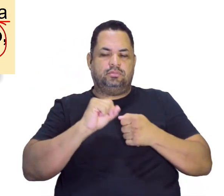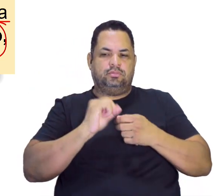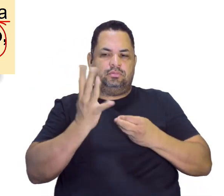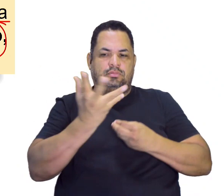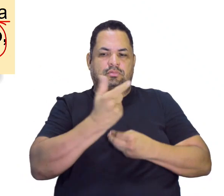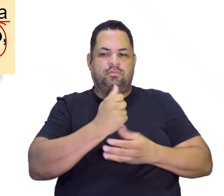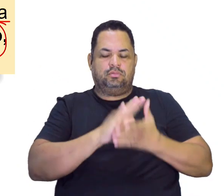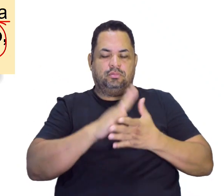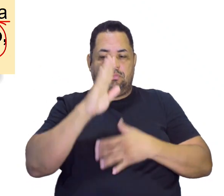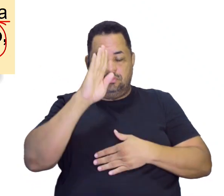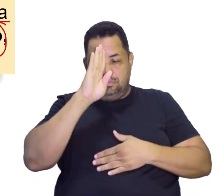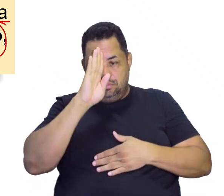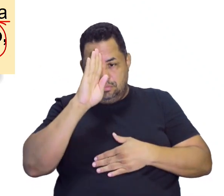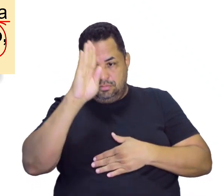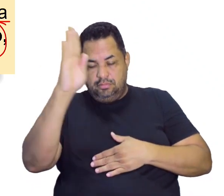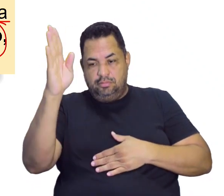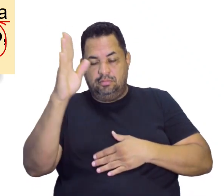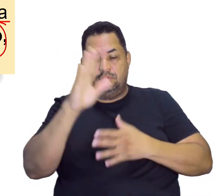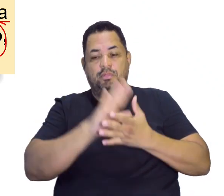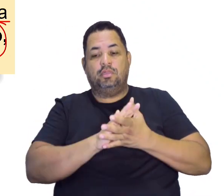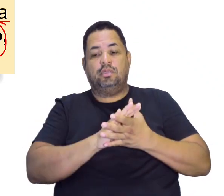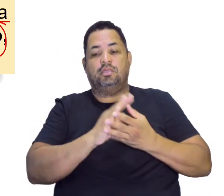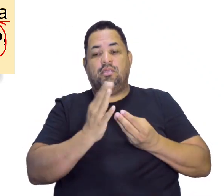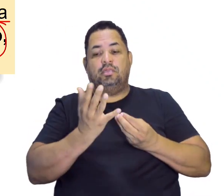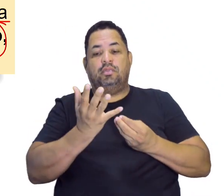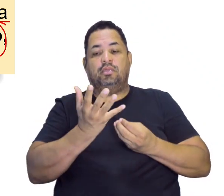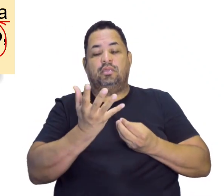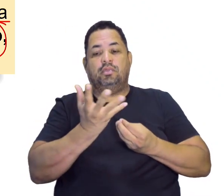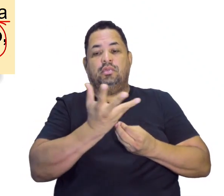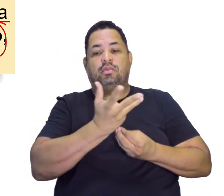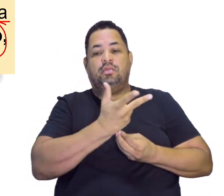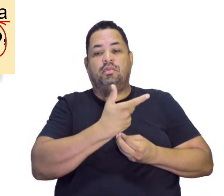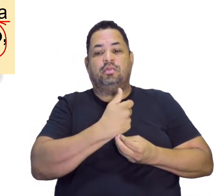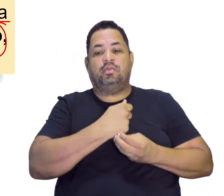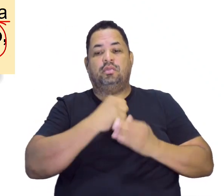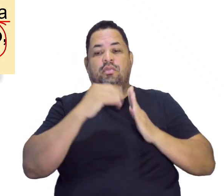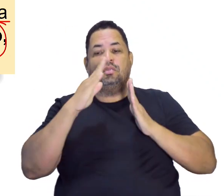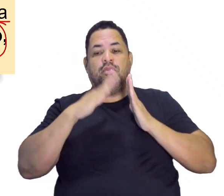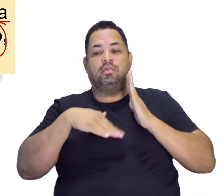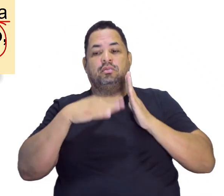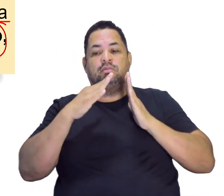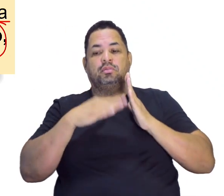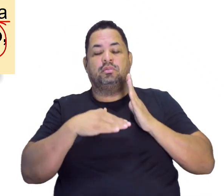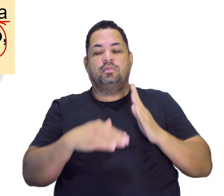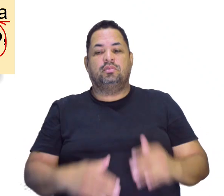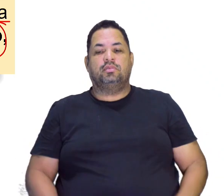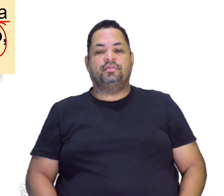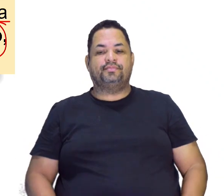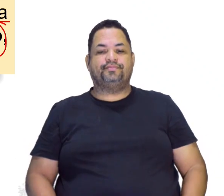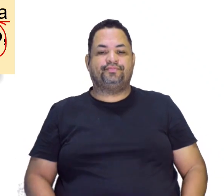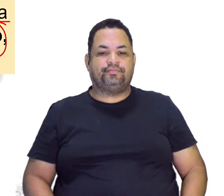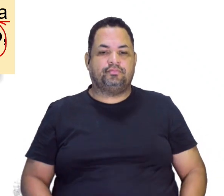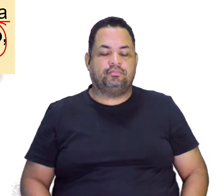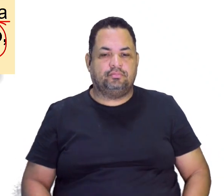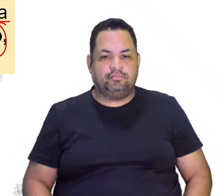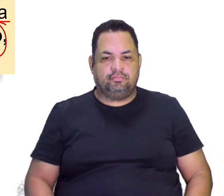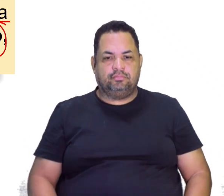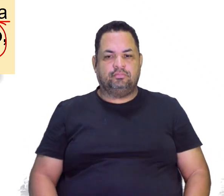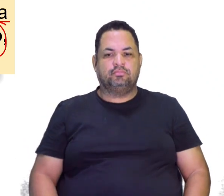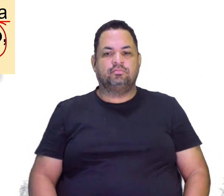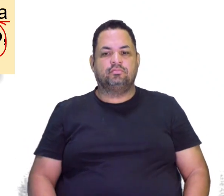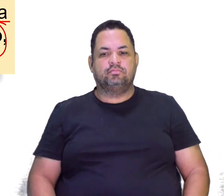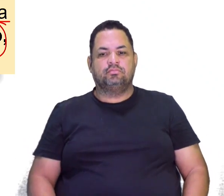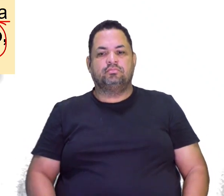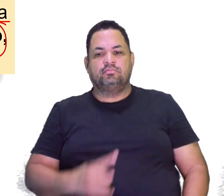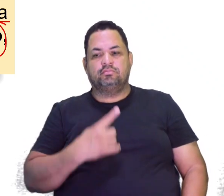principalmente nas artes plásticas né mas a gente sabe que esses movimentos eh artísticos